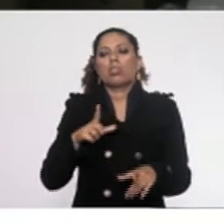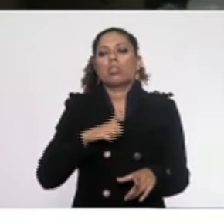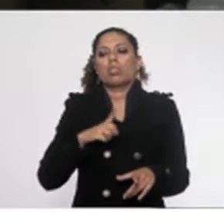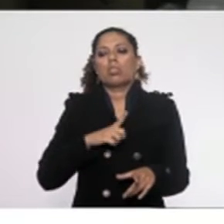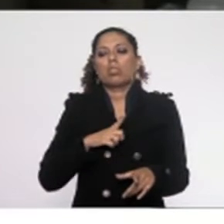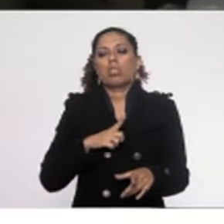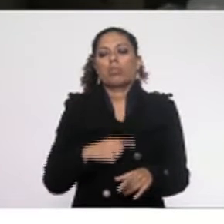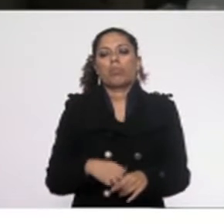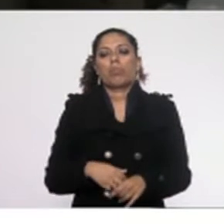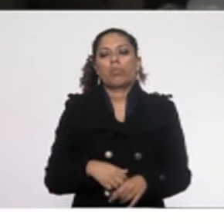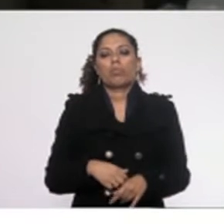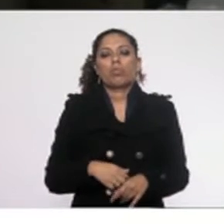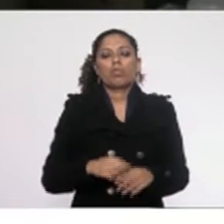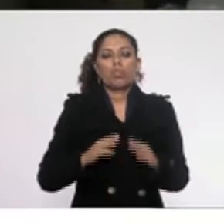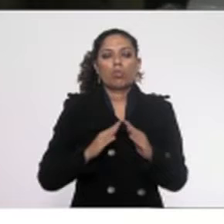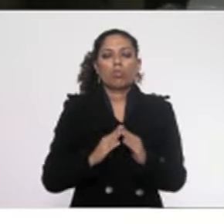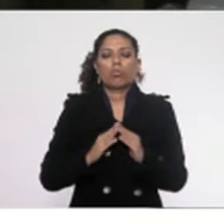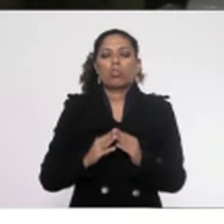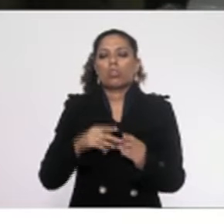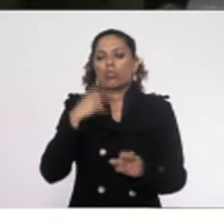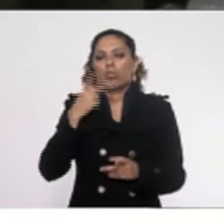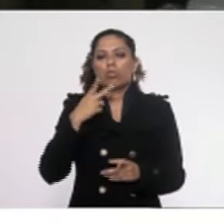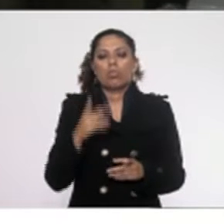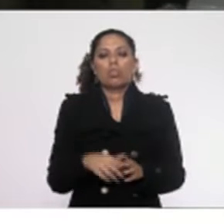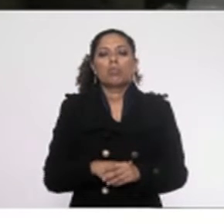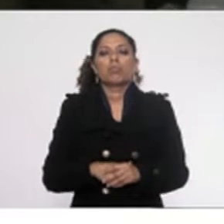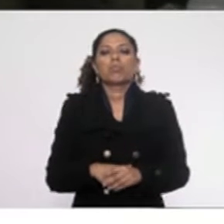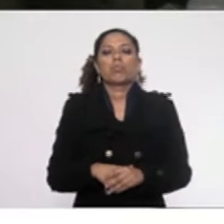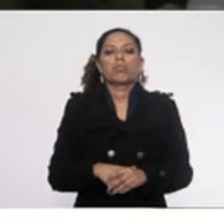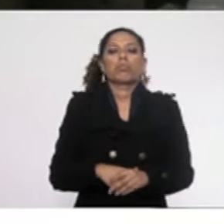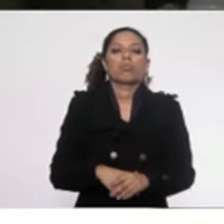Senhor presidente, me permite só... À vontade.